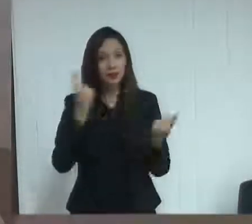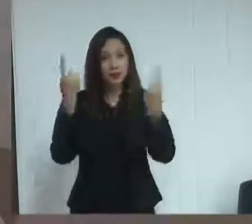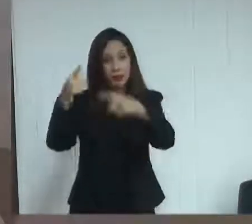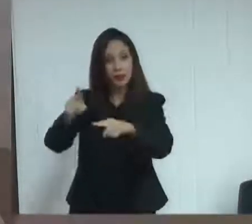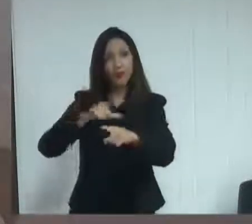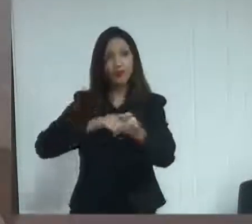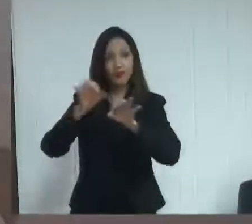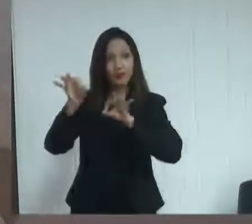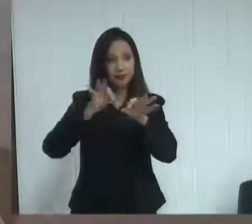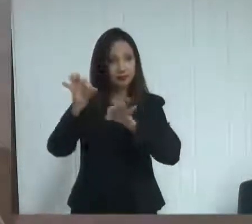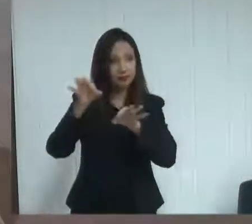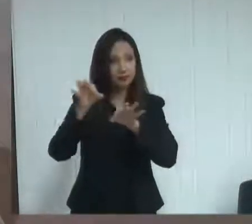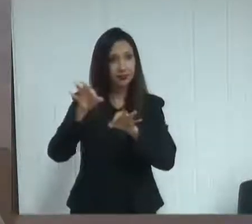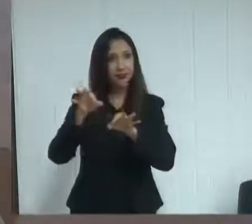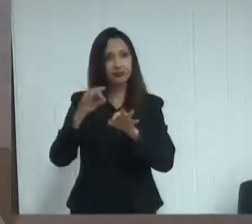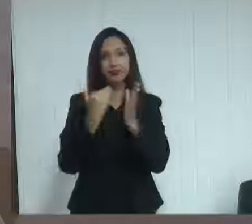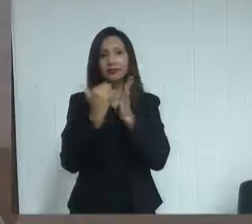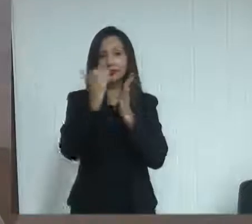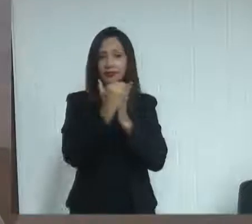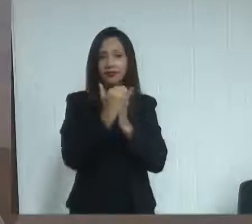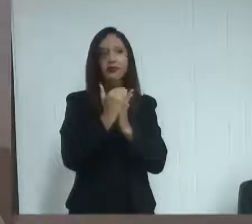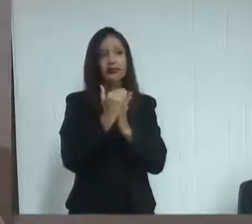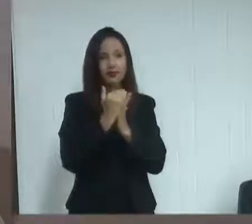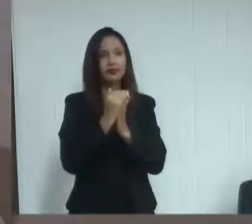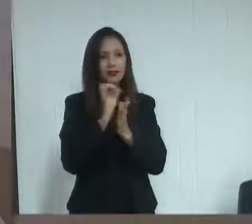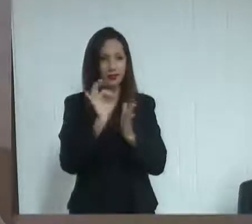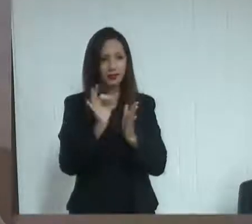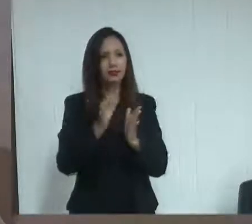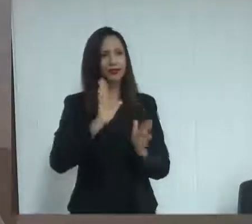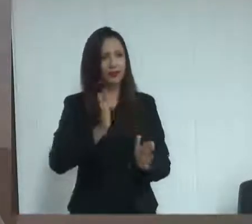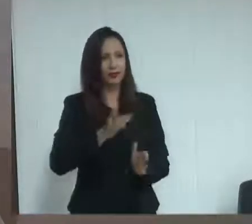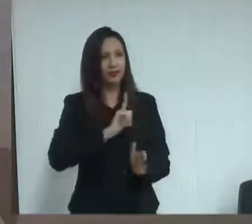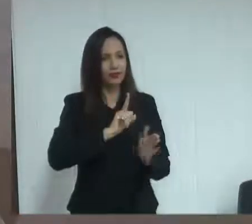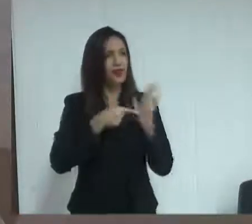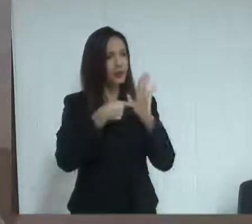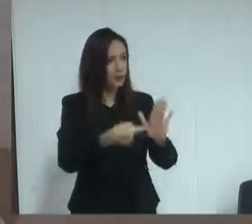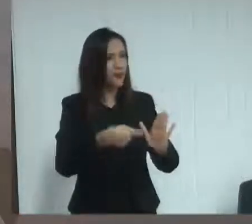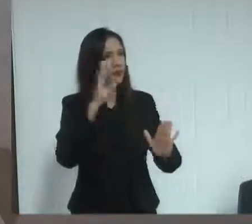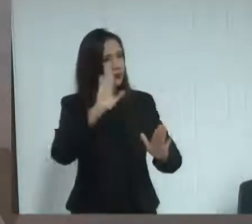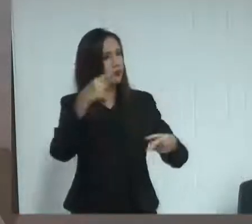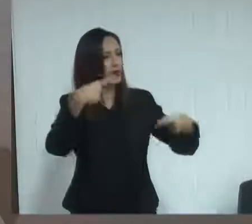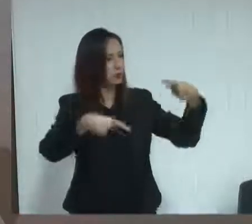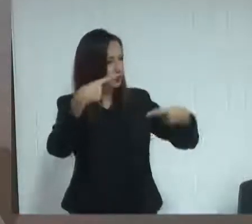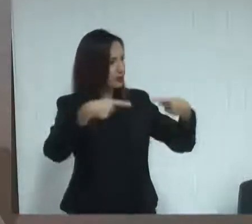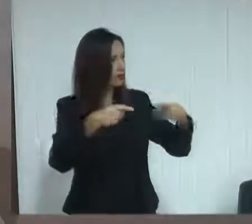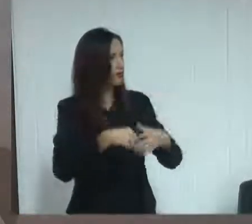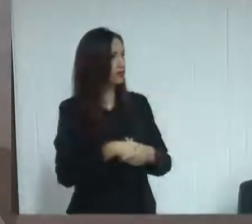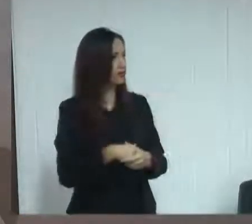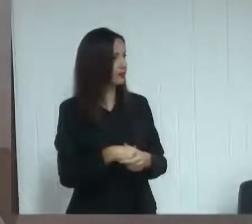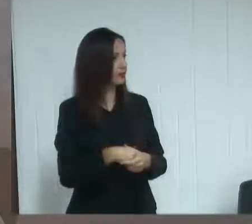projeto, dizendo que não vai ter aumento, vai ter sim, a gente já mostrou, já debatemos,